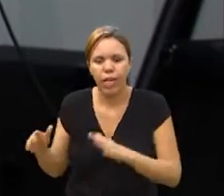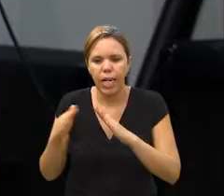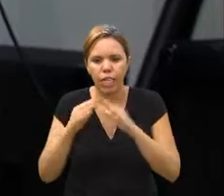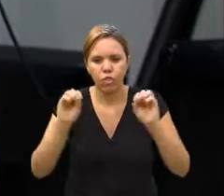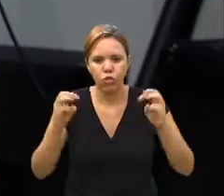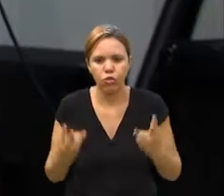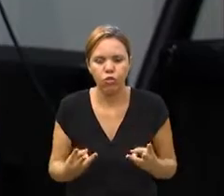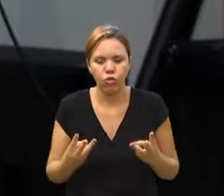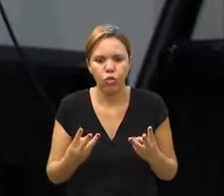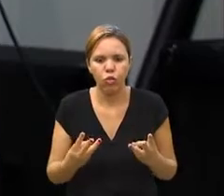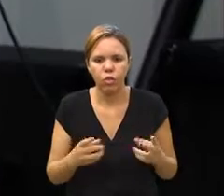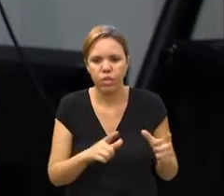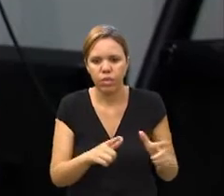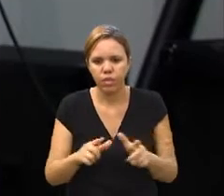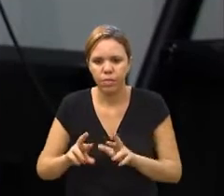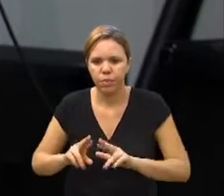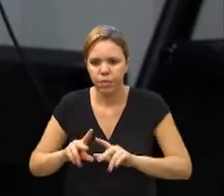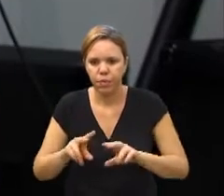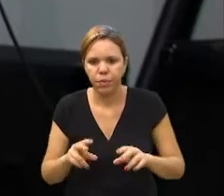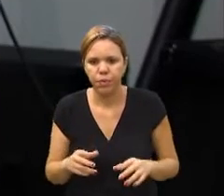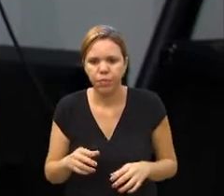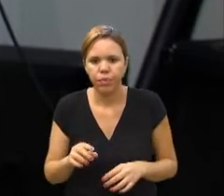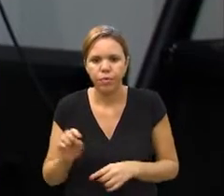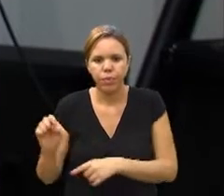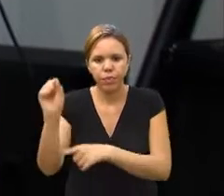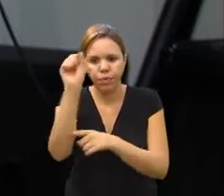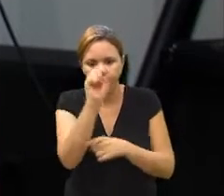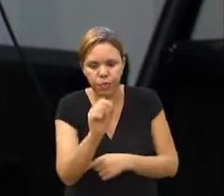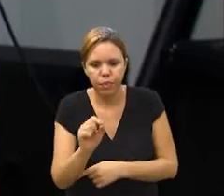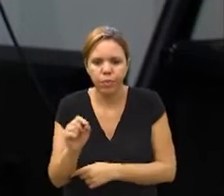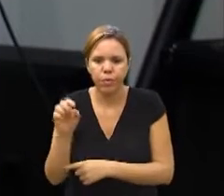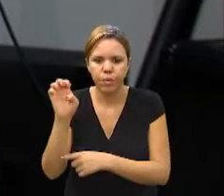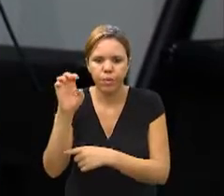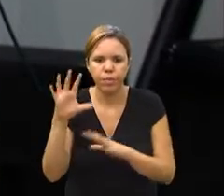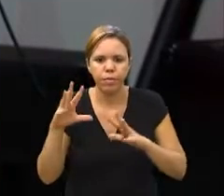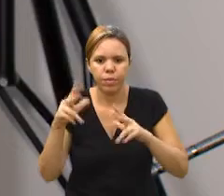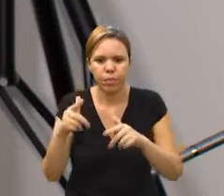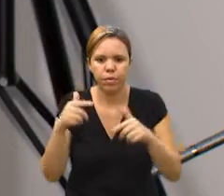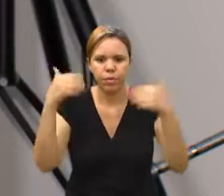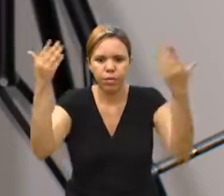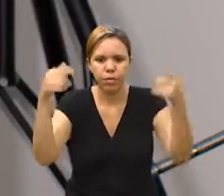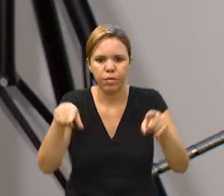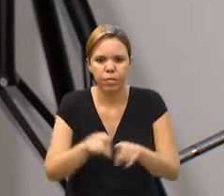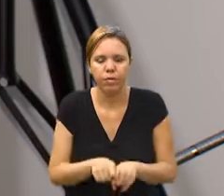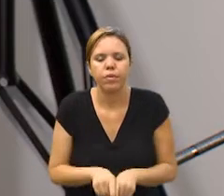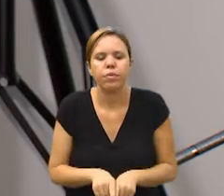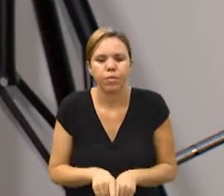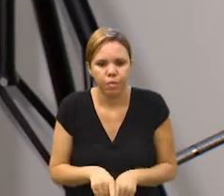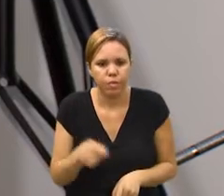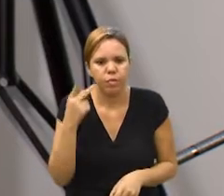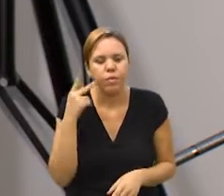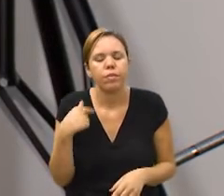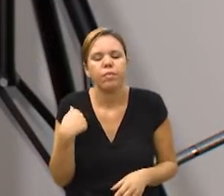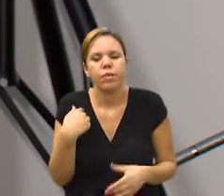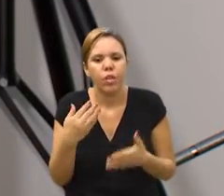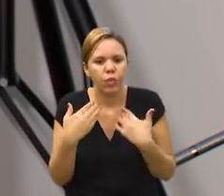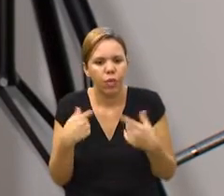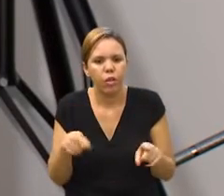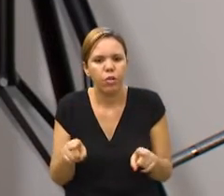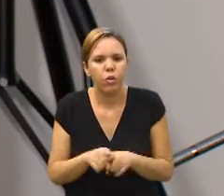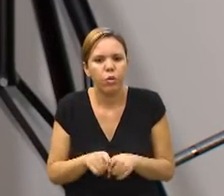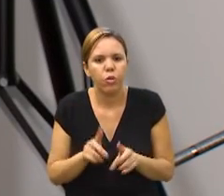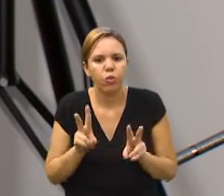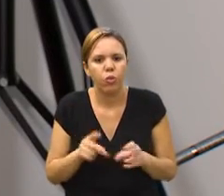show, no estado todo, em outros estados. A gente, inclusive, estava conversando sobre